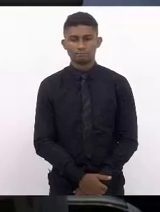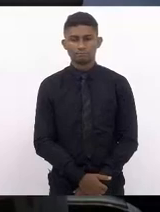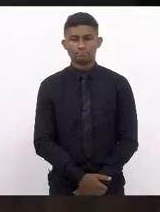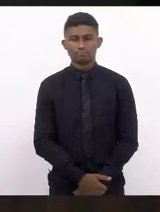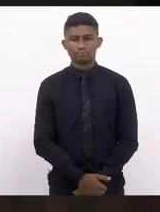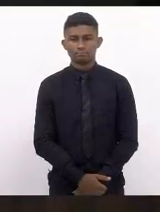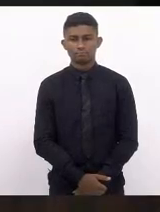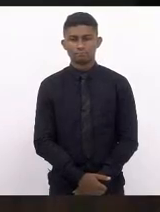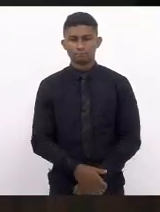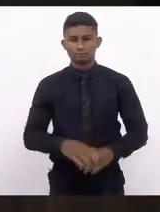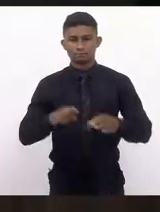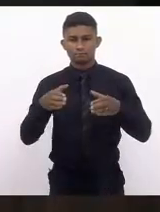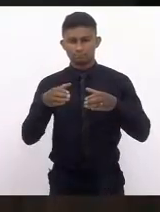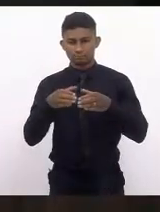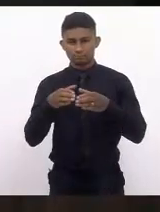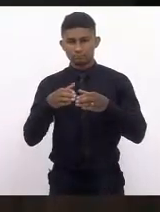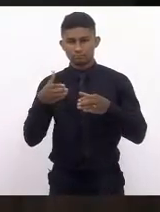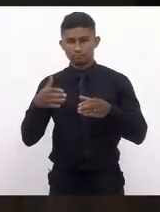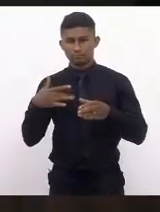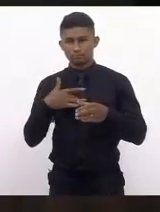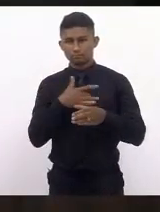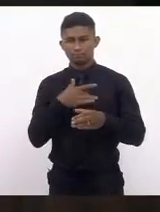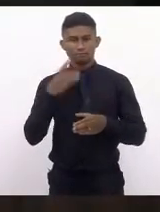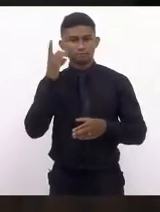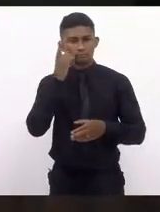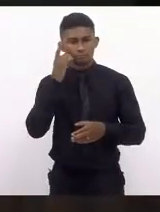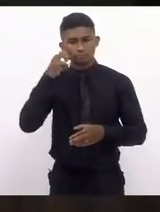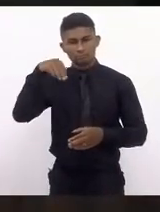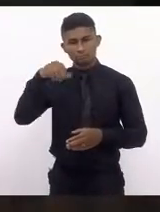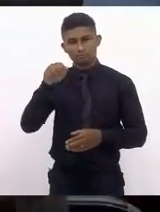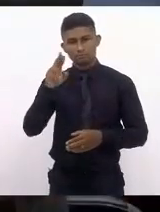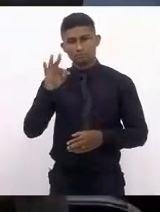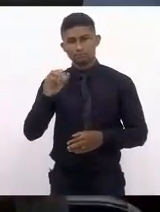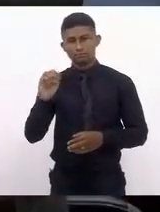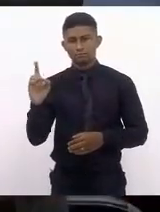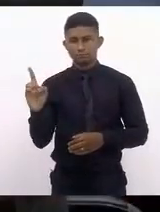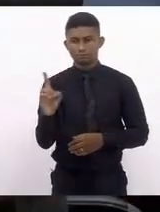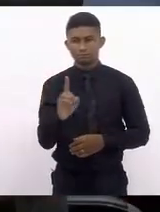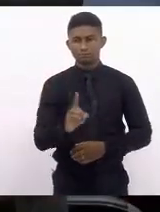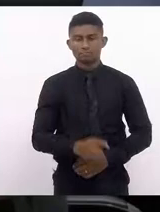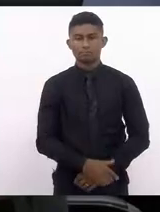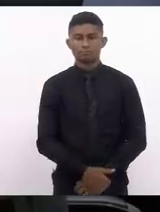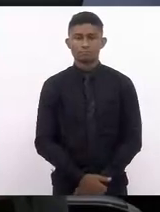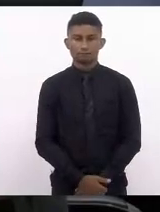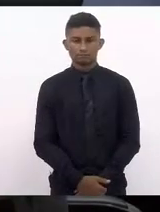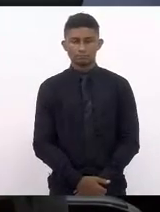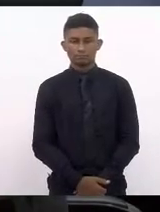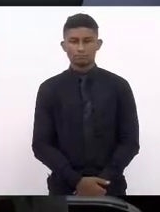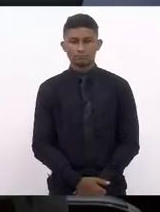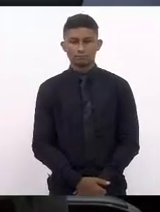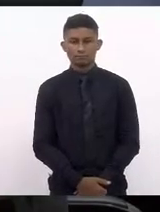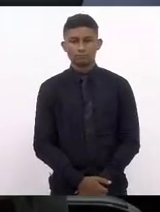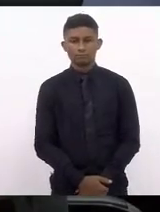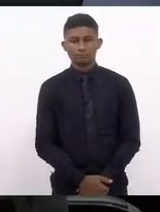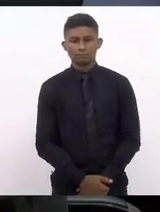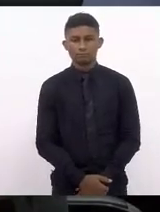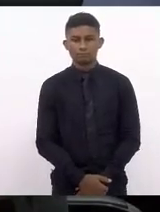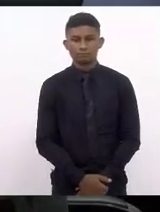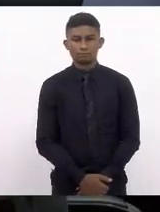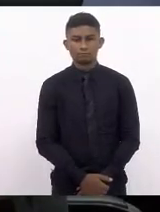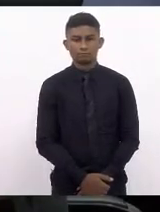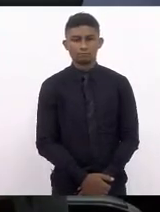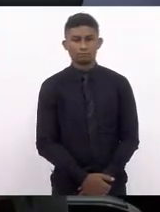pela compra de saúde saúde a deputada Martha Rocha E aí